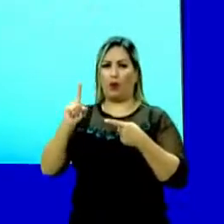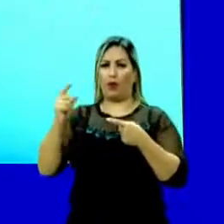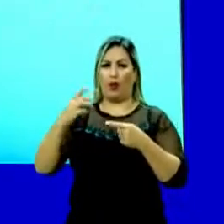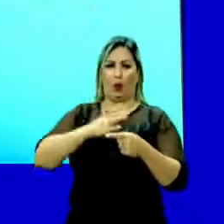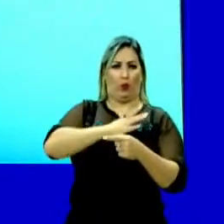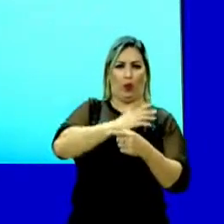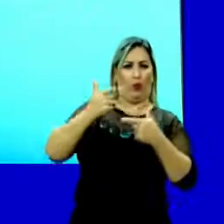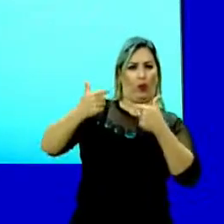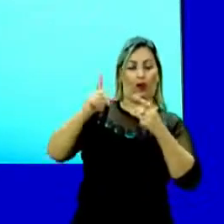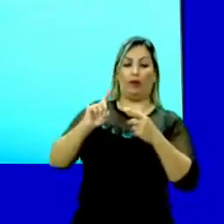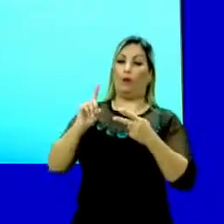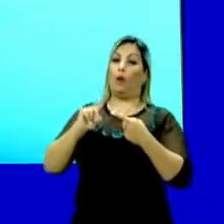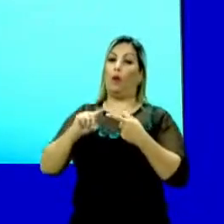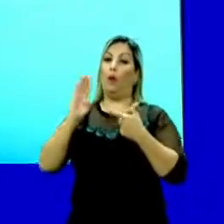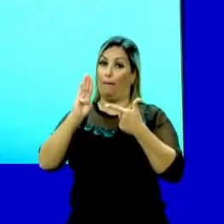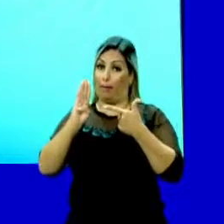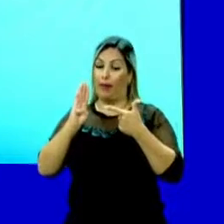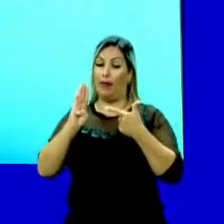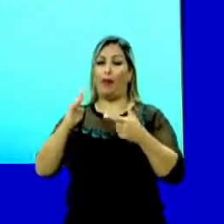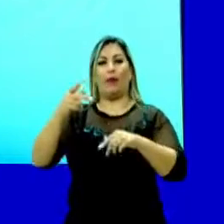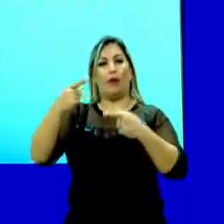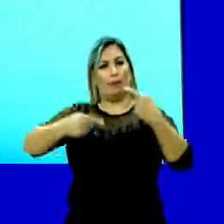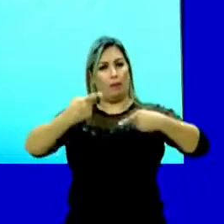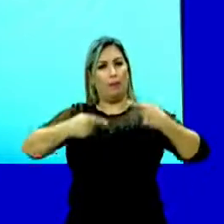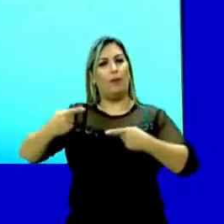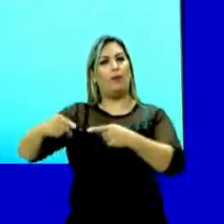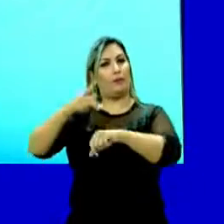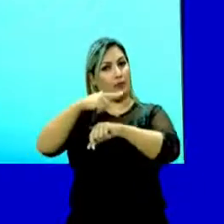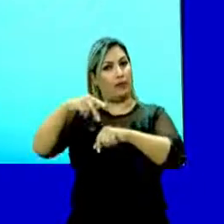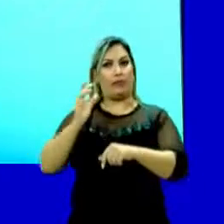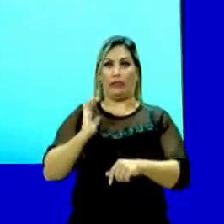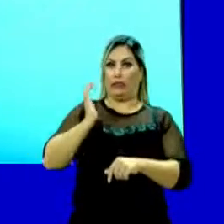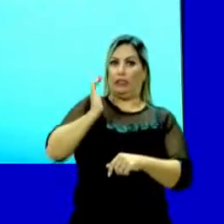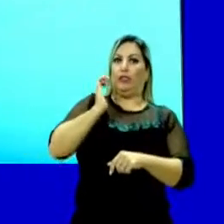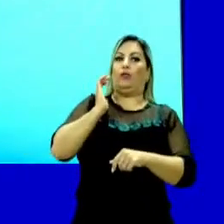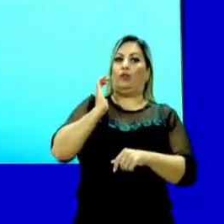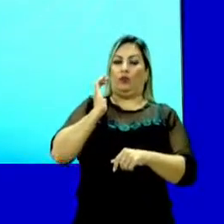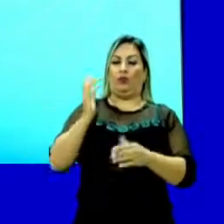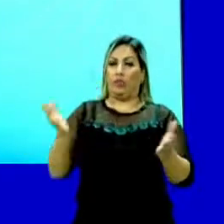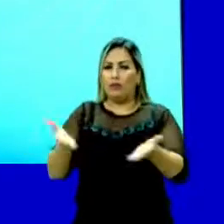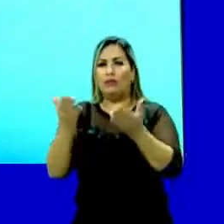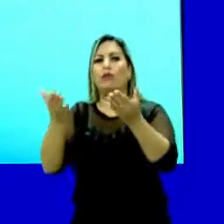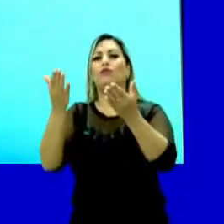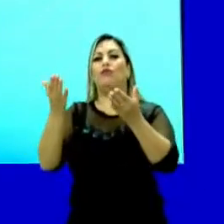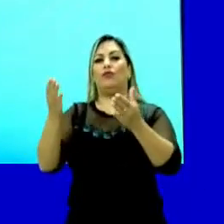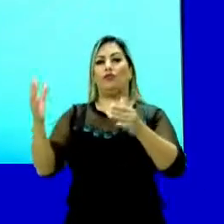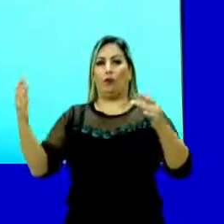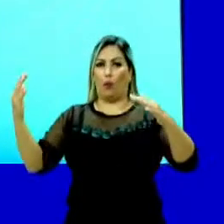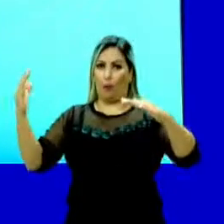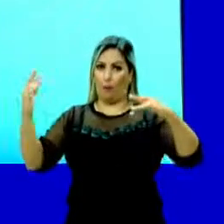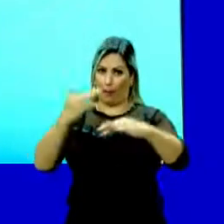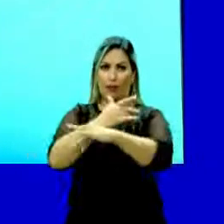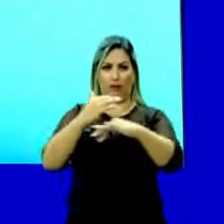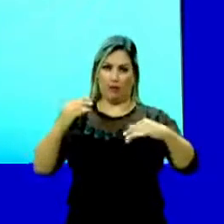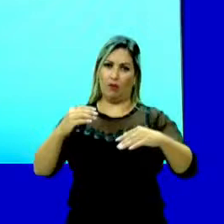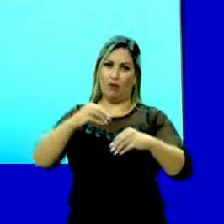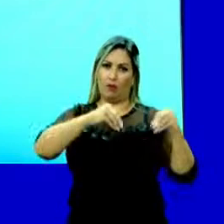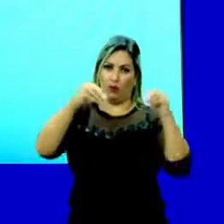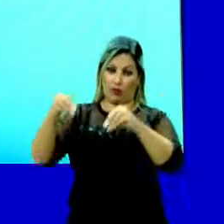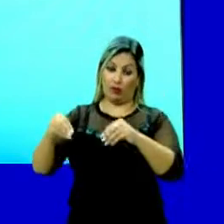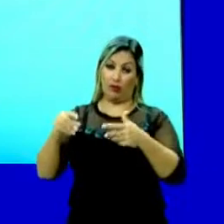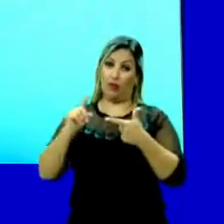tá? Letra B, política dos países mais ricos de incentivo à migração.